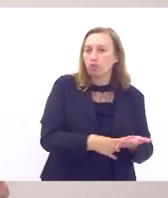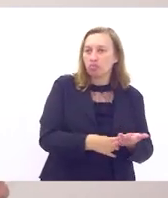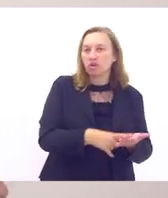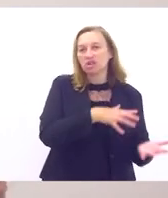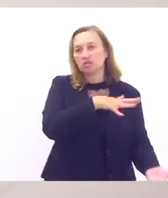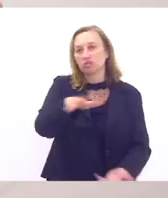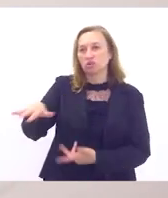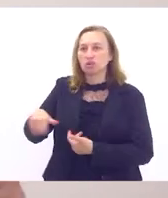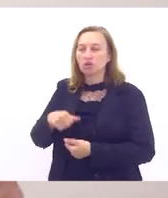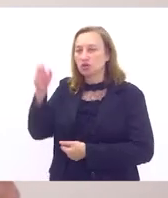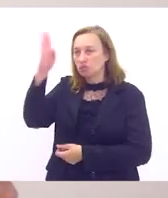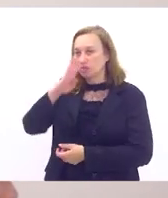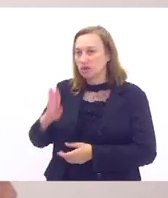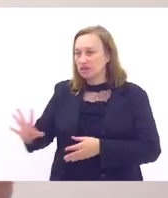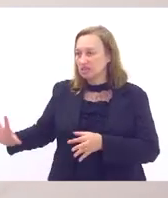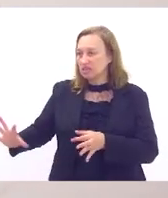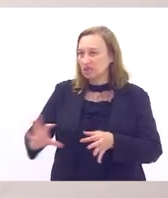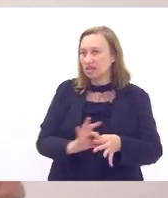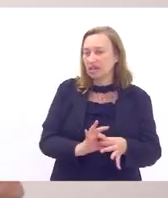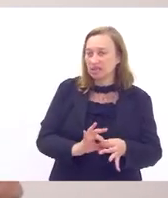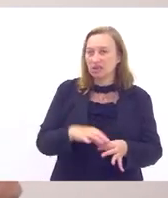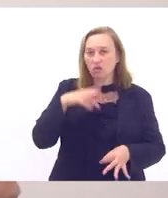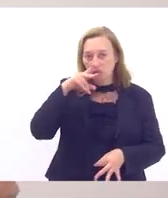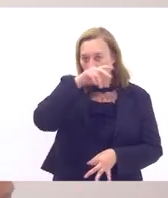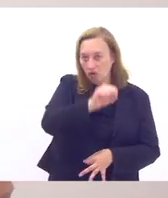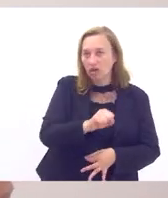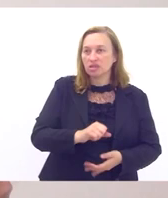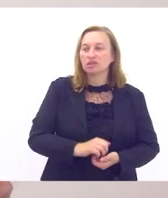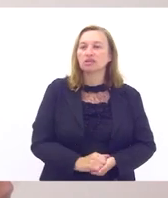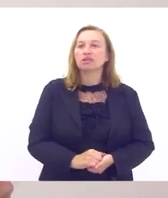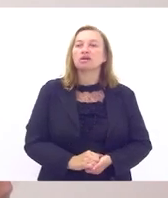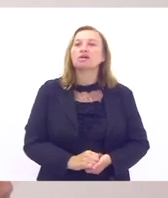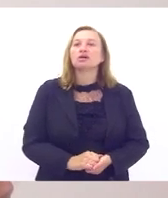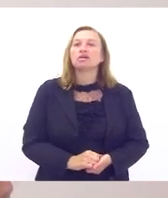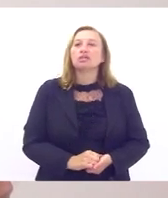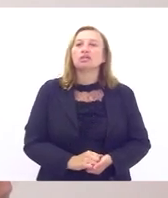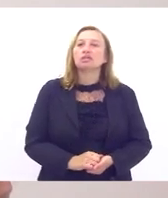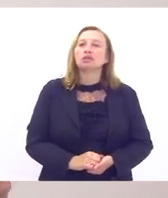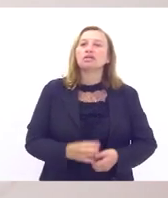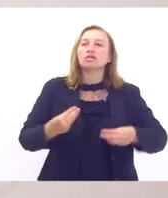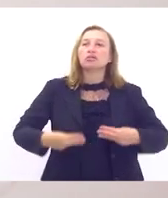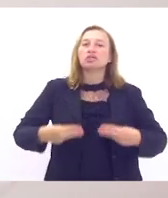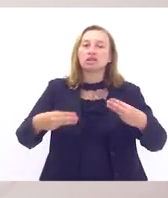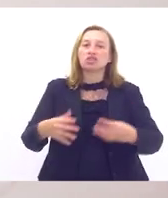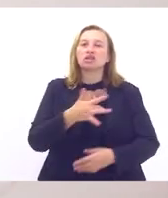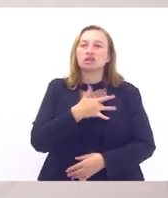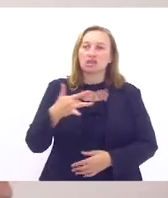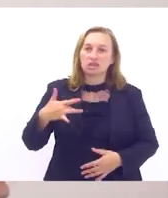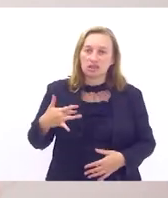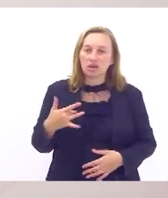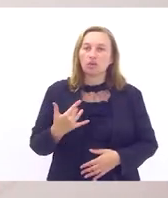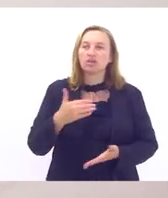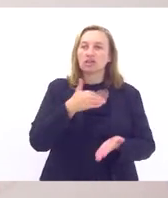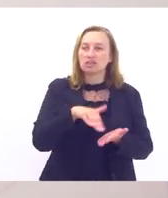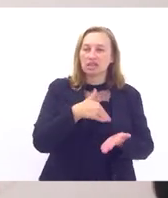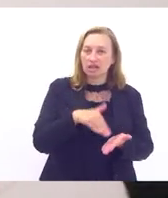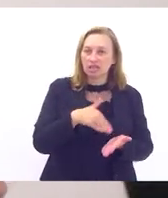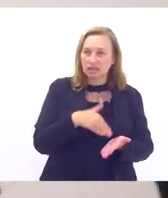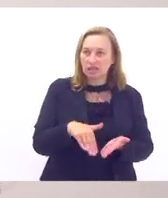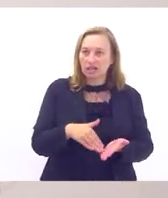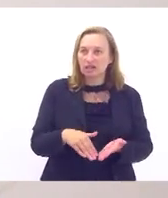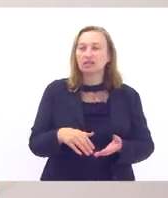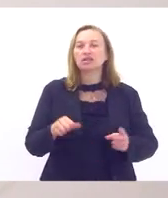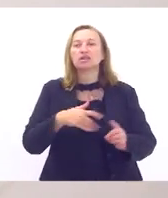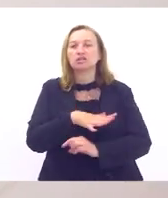e o Brasil teve uma forte participação, uma forte presença, né, da ministra da Saúde, da secretária nacional de Vigilância e da